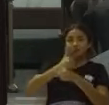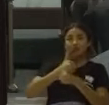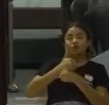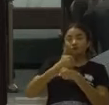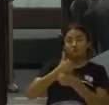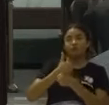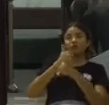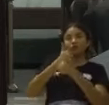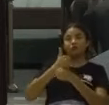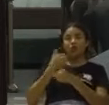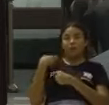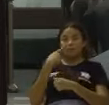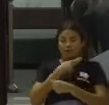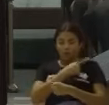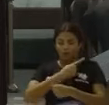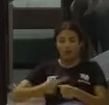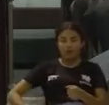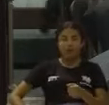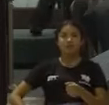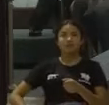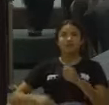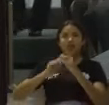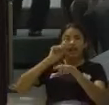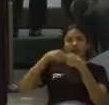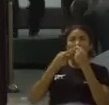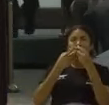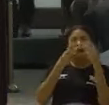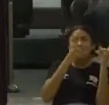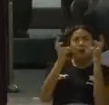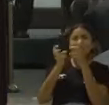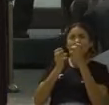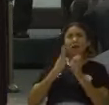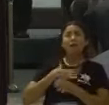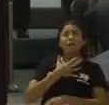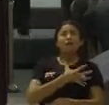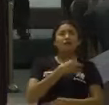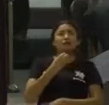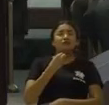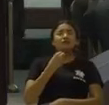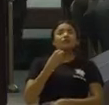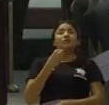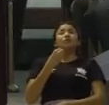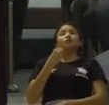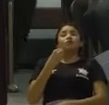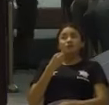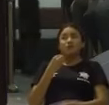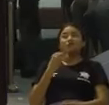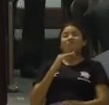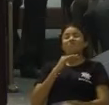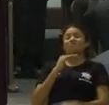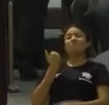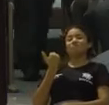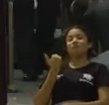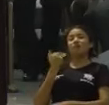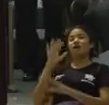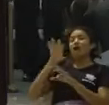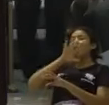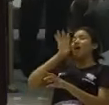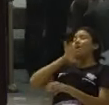E eu vi o meu filho debaixo das minhas mãos dar o último suspiro da sua vida.